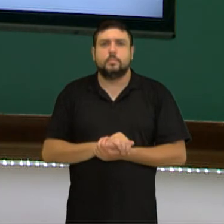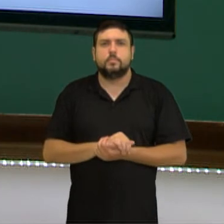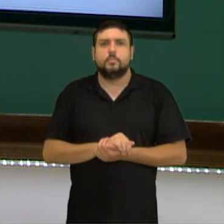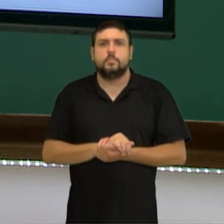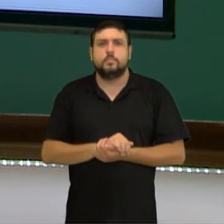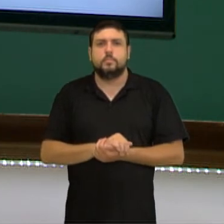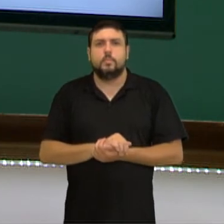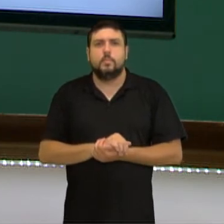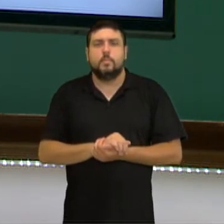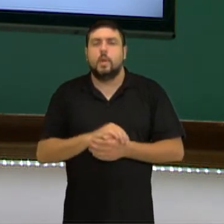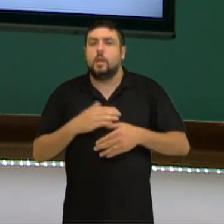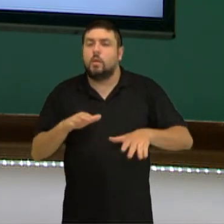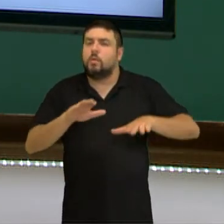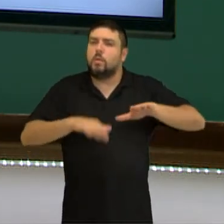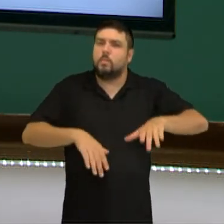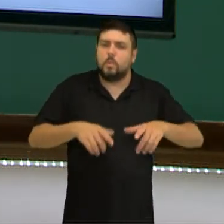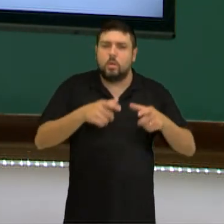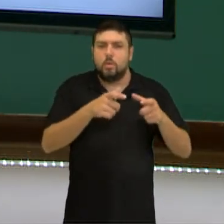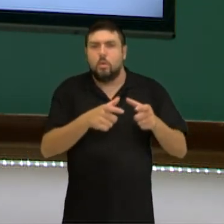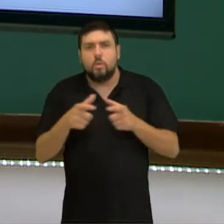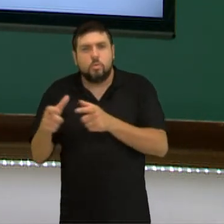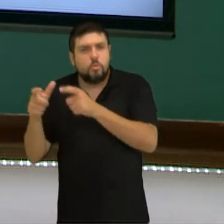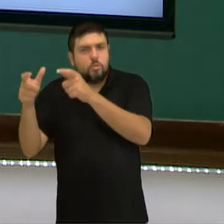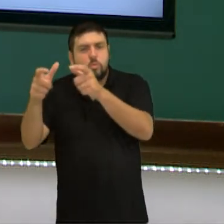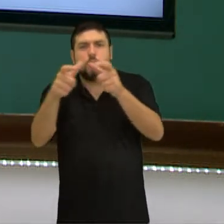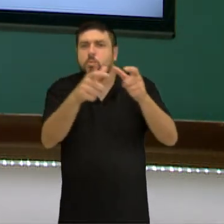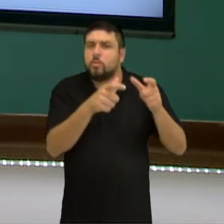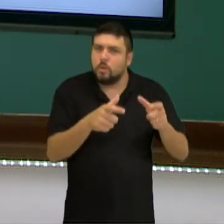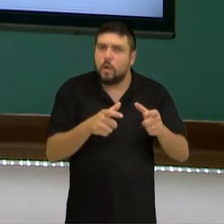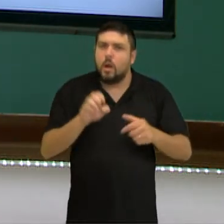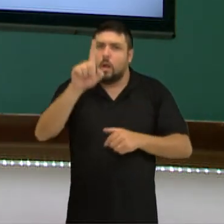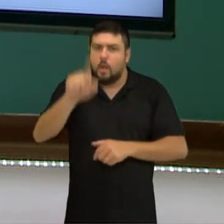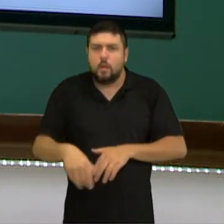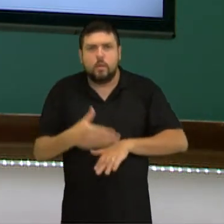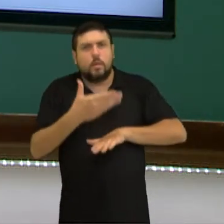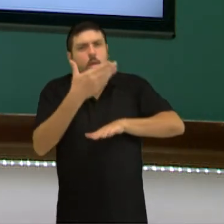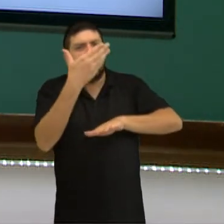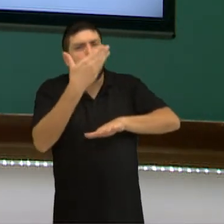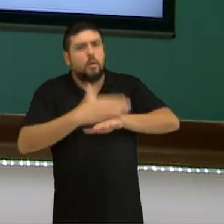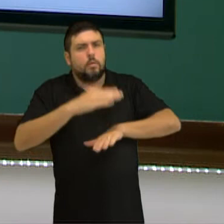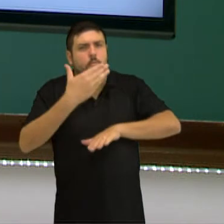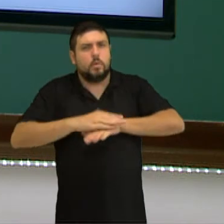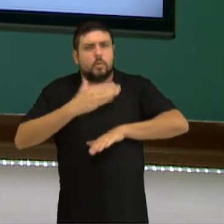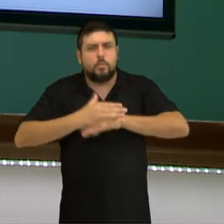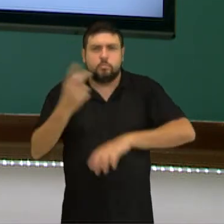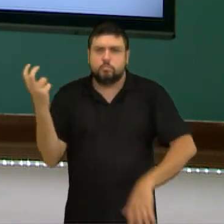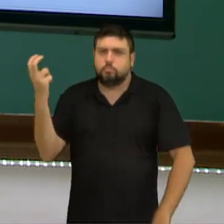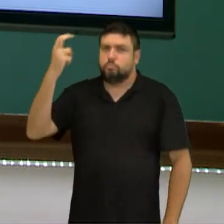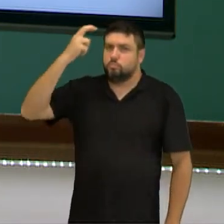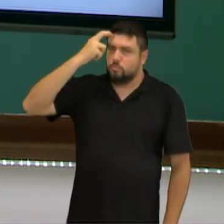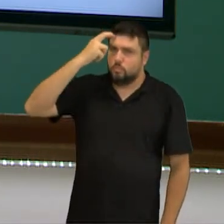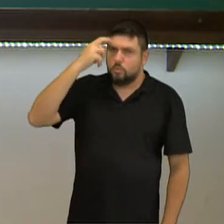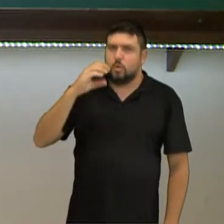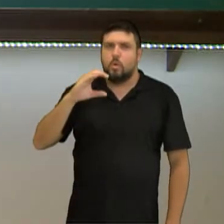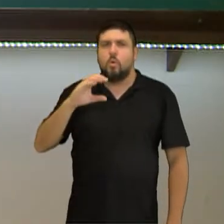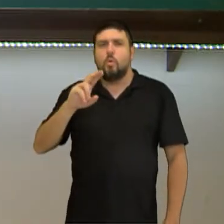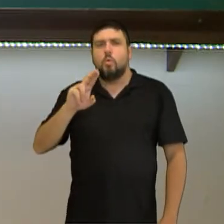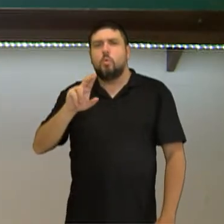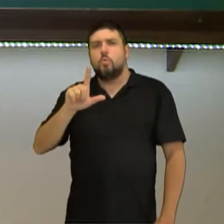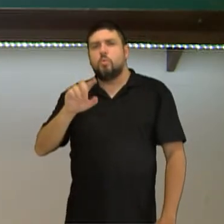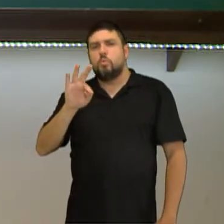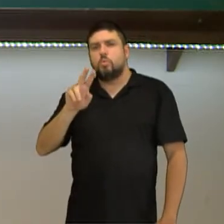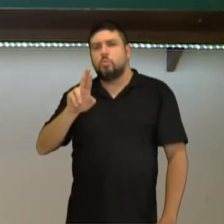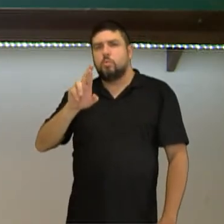muda, dependendo do local, da época, e está relacionada com prática cultural. Moral varia, depende do